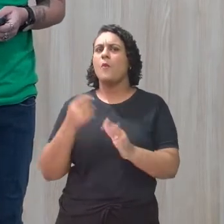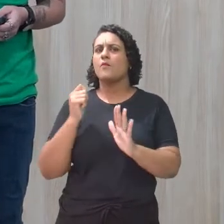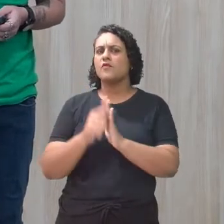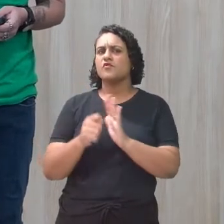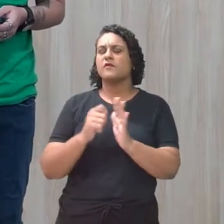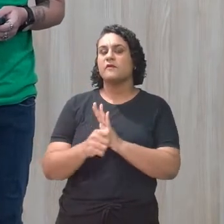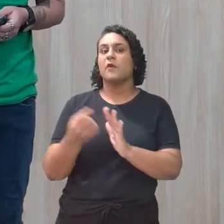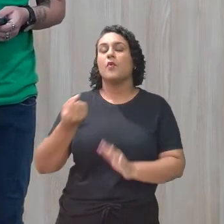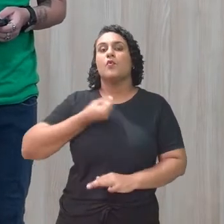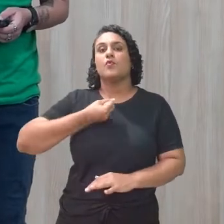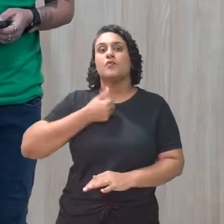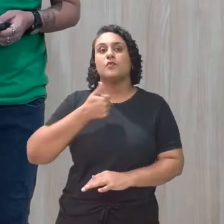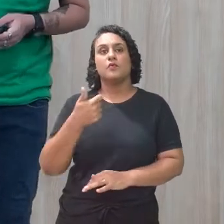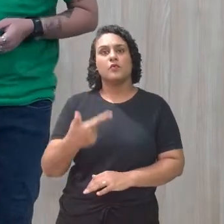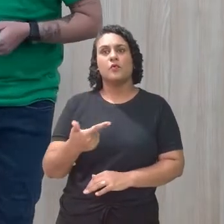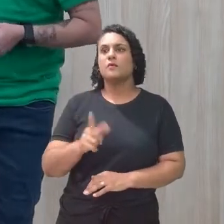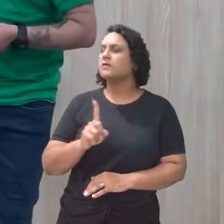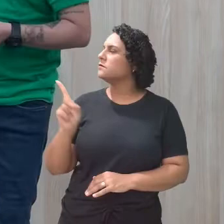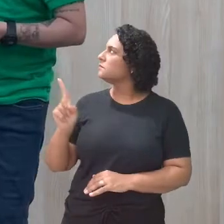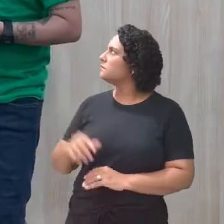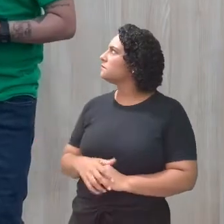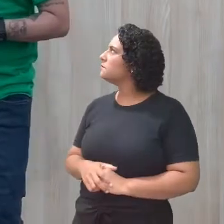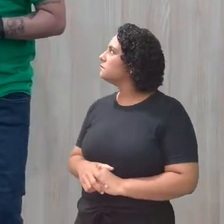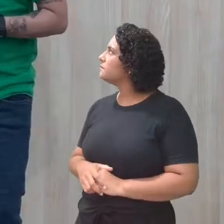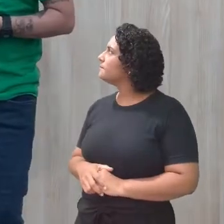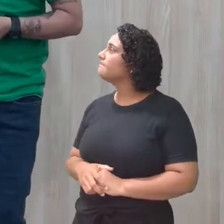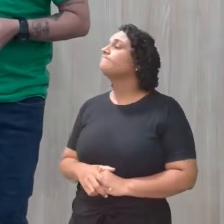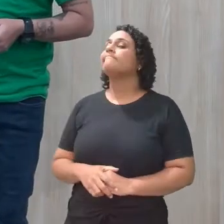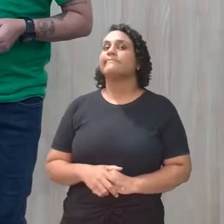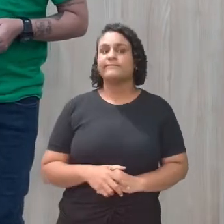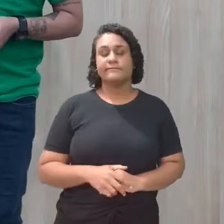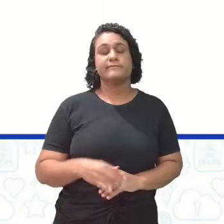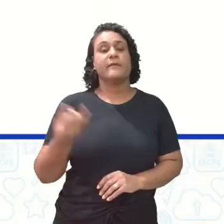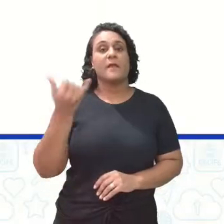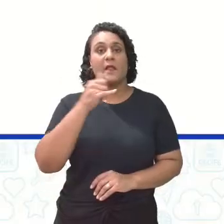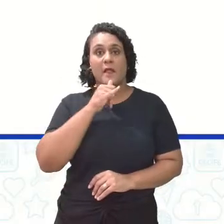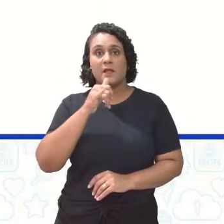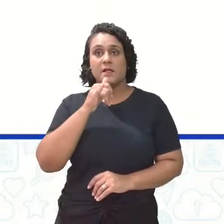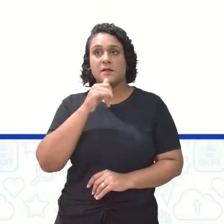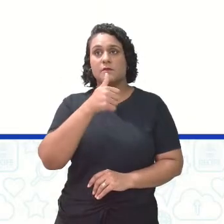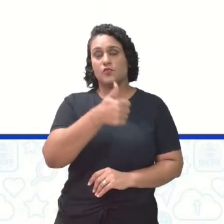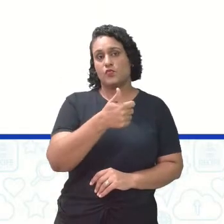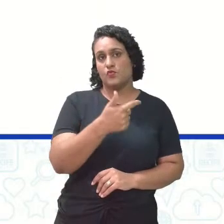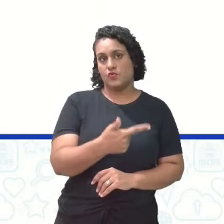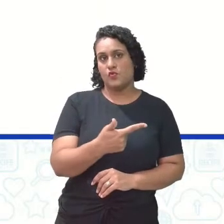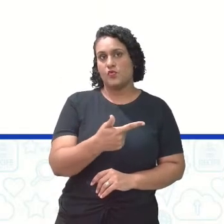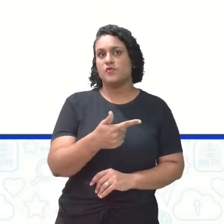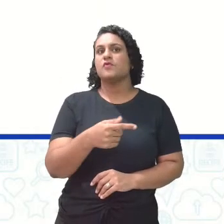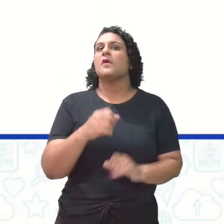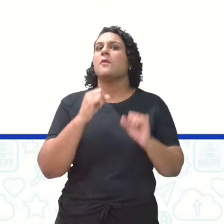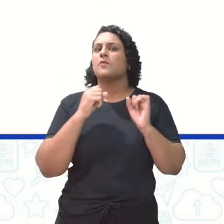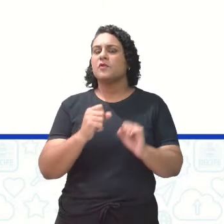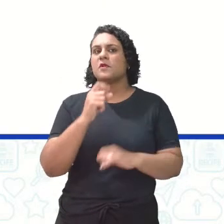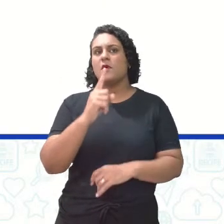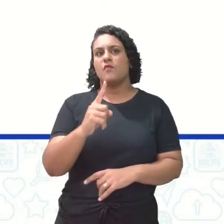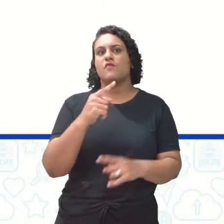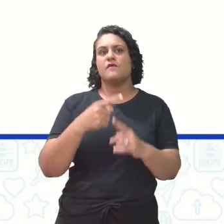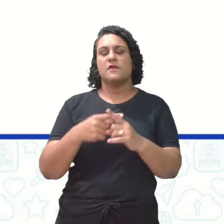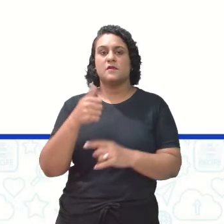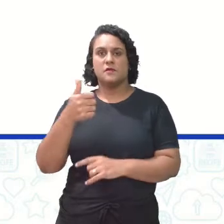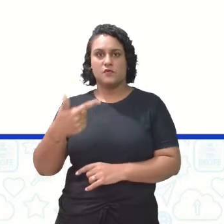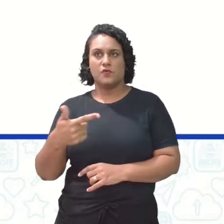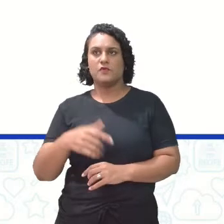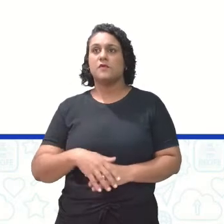12 a partir dos seus divisores. Então, no caso aí, ó, a gente pegou, por exemplo, o 12 poderia ser escrito como 1 vezes 12,